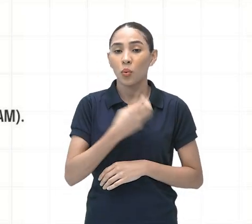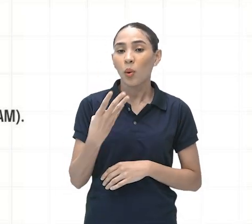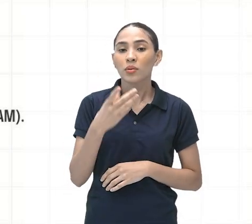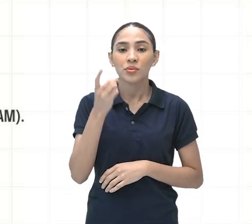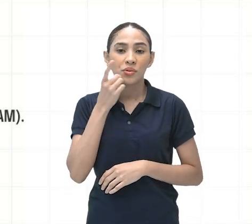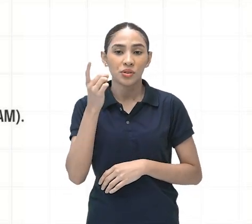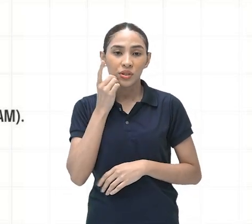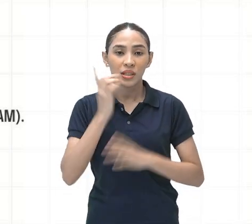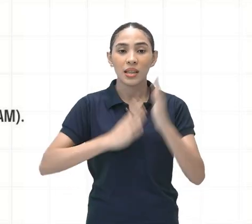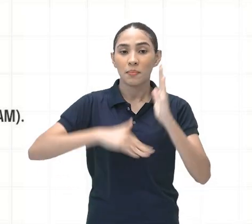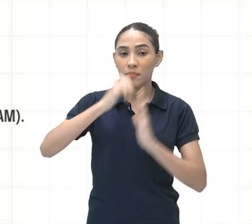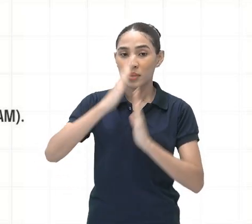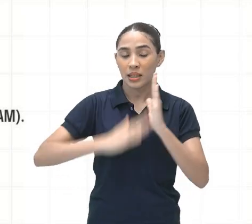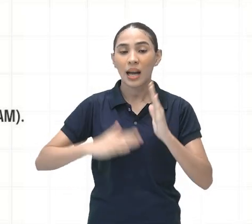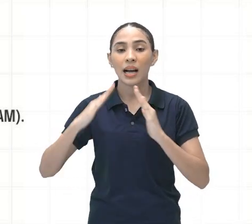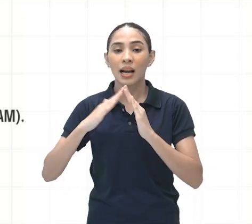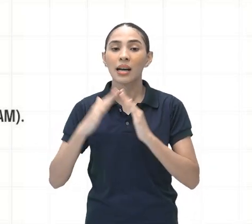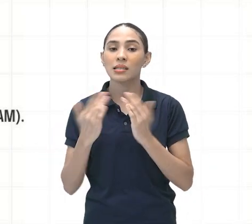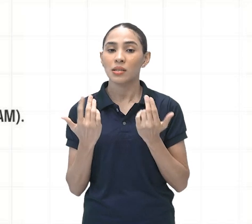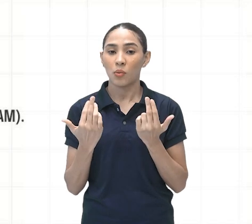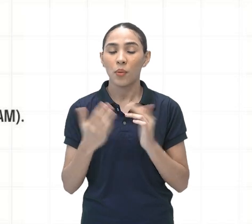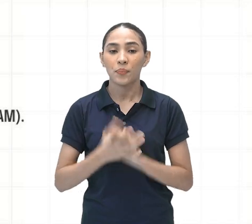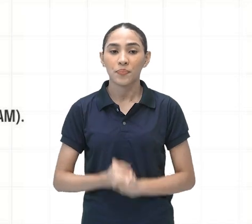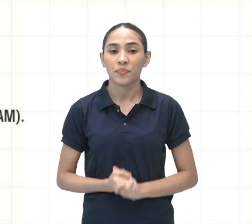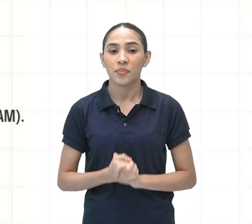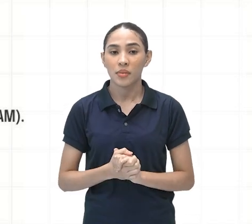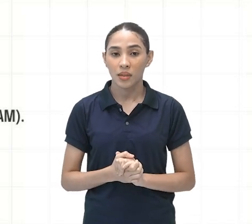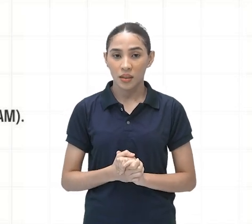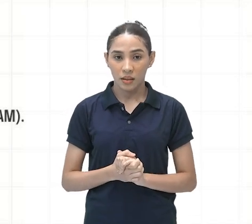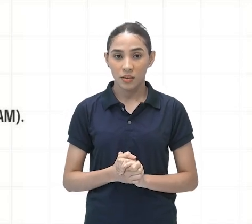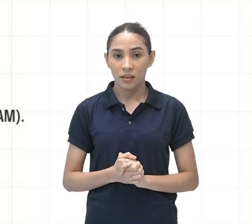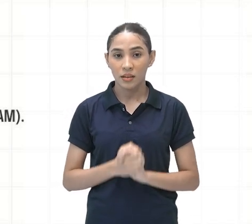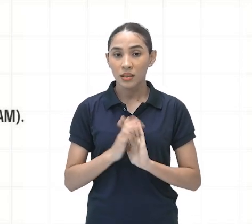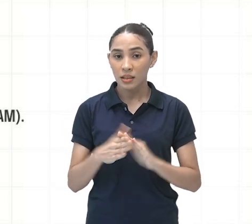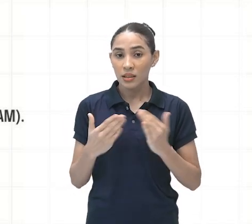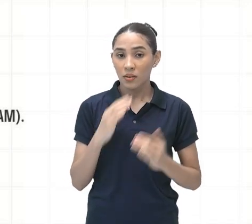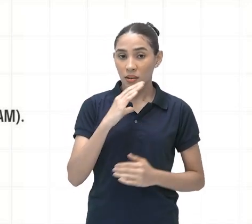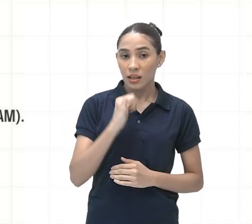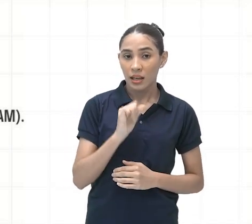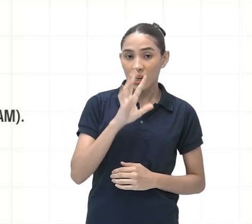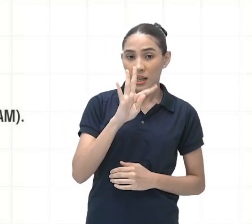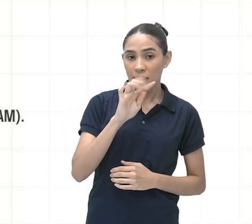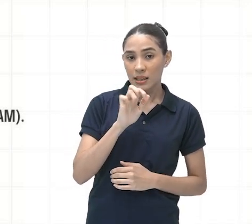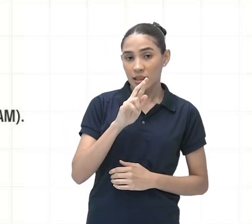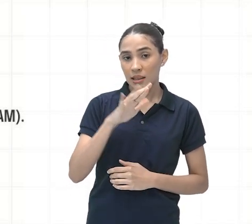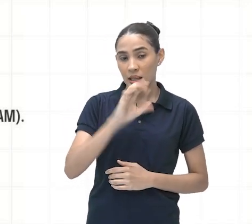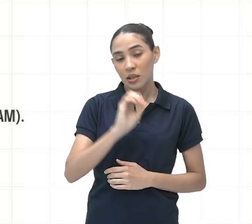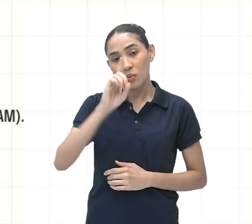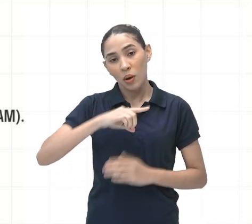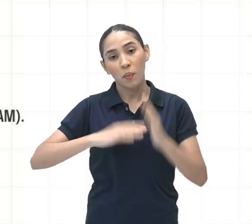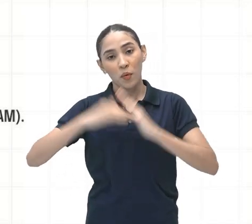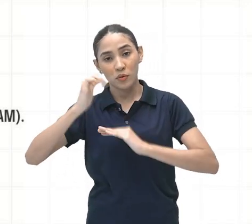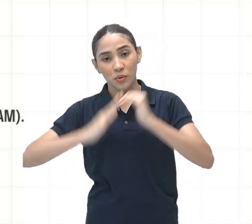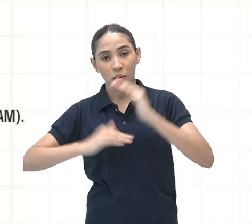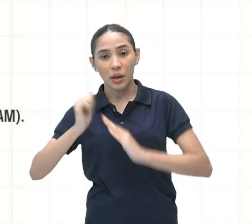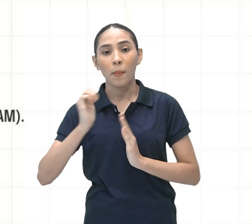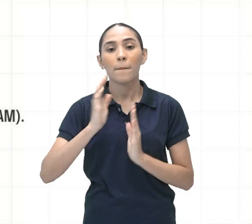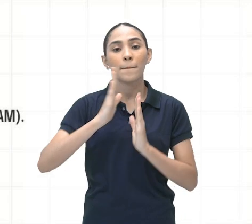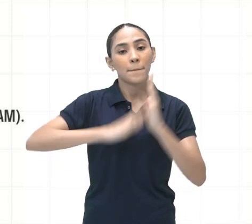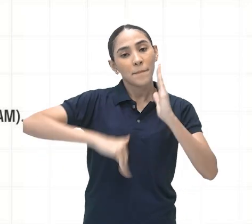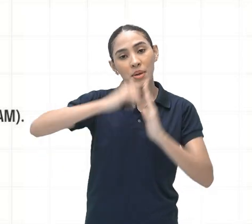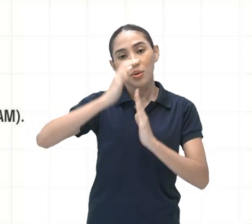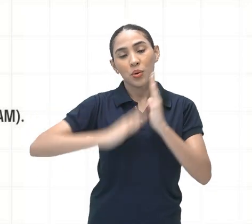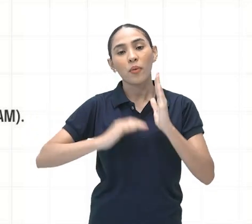levará para pintar a mesma casa? Então, Catarino é um pintor e ele vai pintar uma